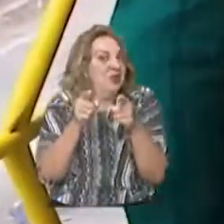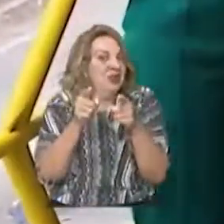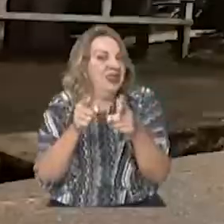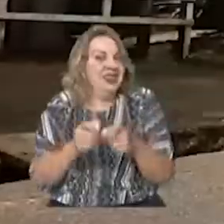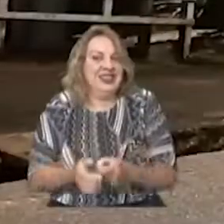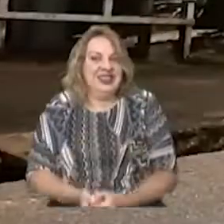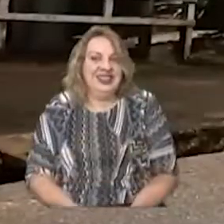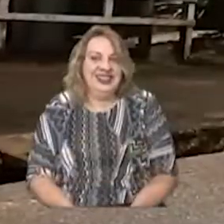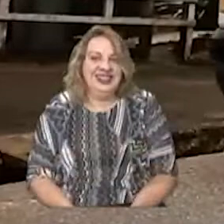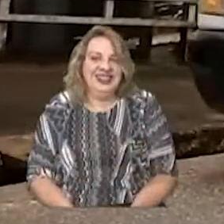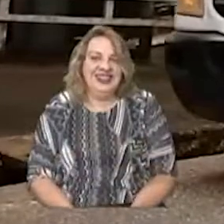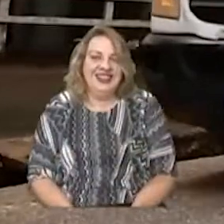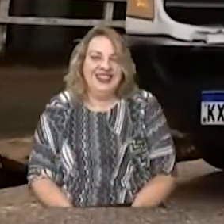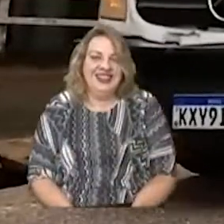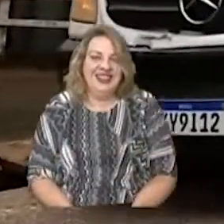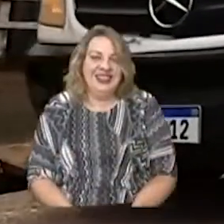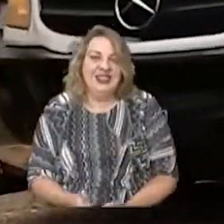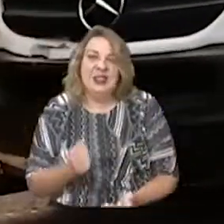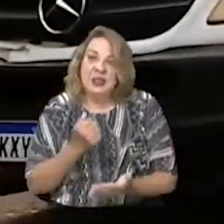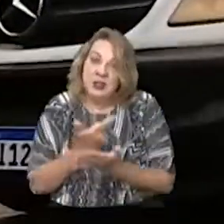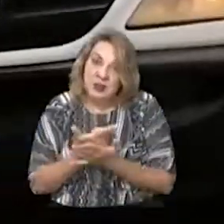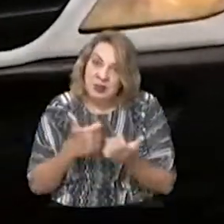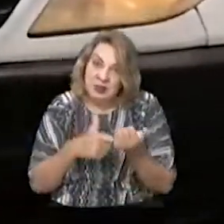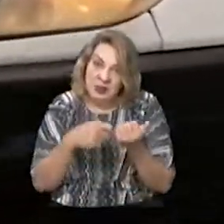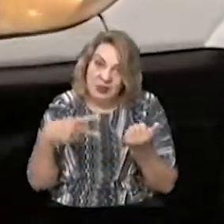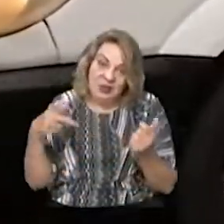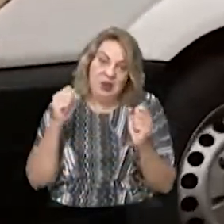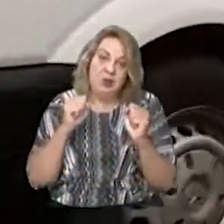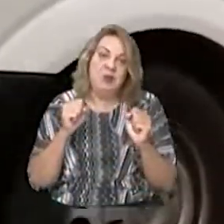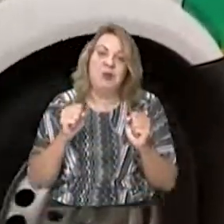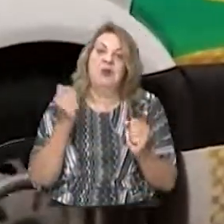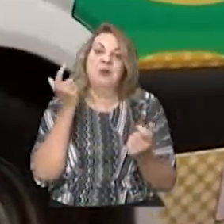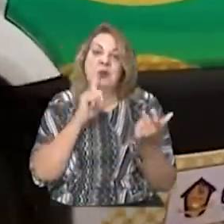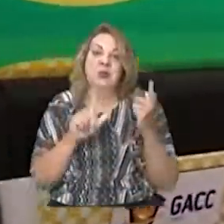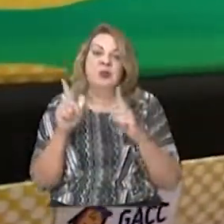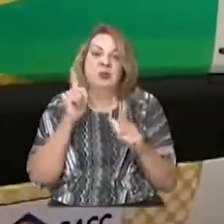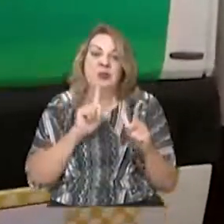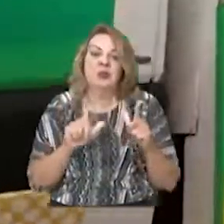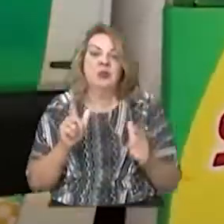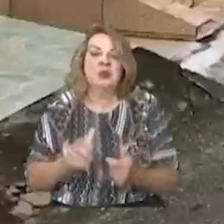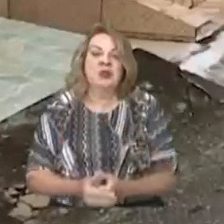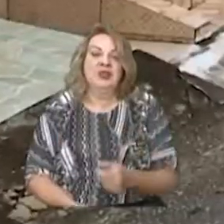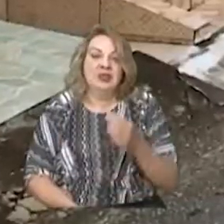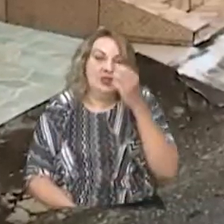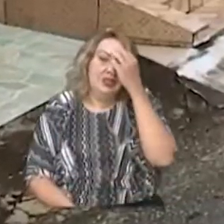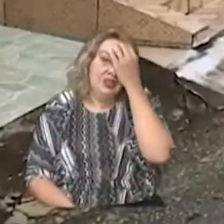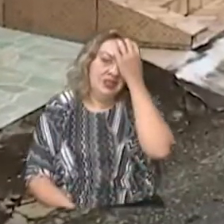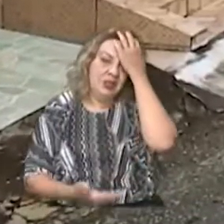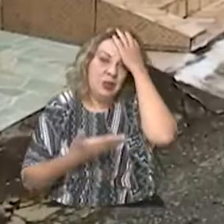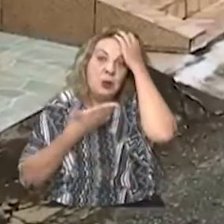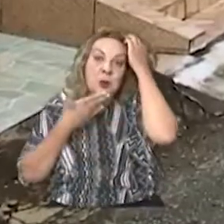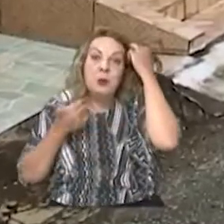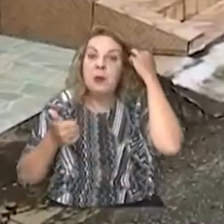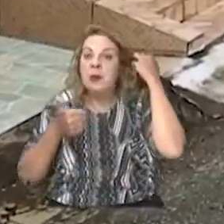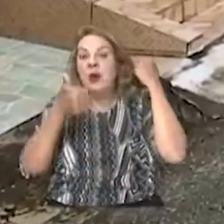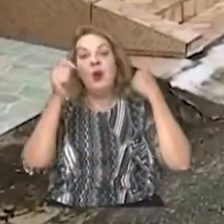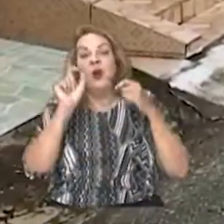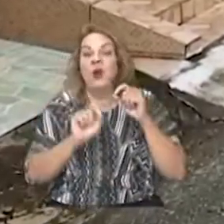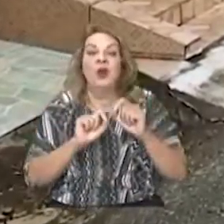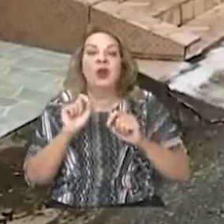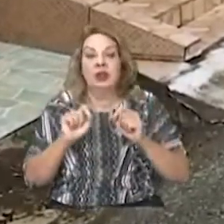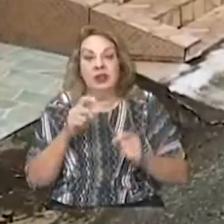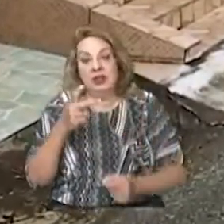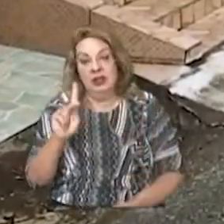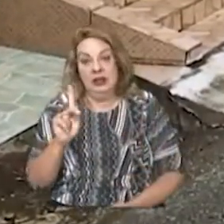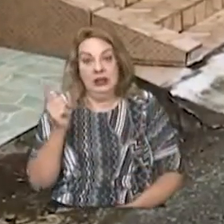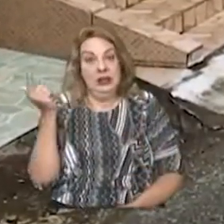é? Isso mesmo, compre o seu Caju Cap e você pode ser um dos nossos contemplados. E o melhor disso tudo, né, Jojó? É que